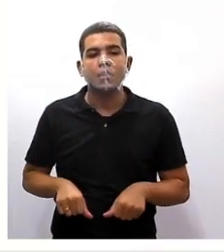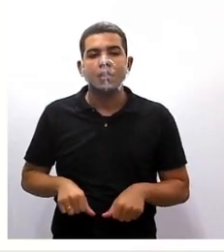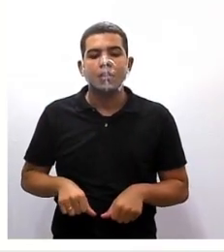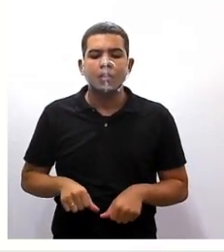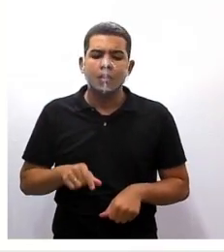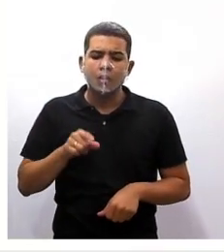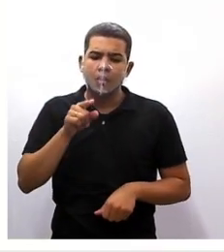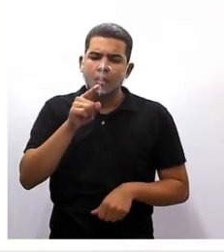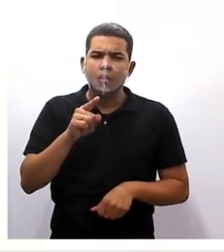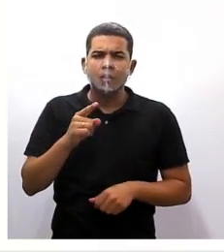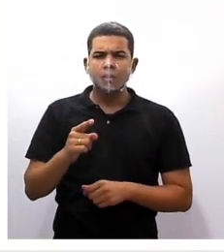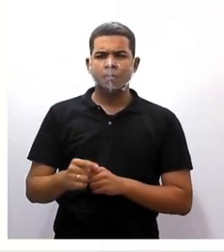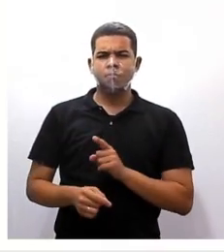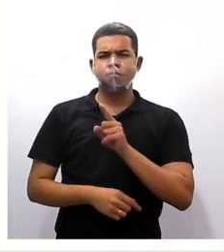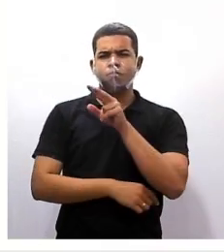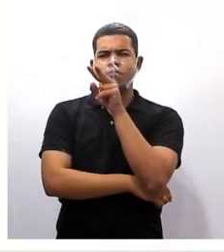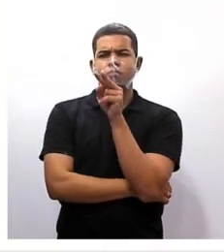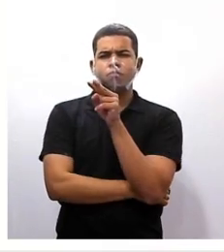questão?